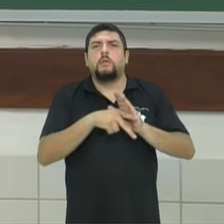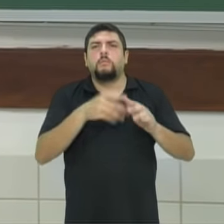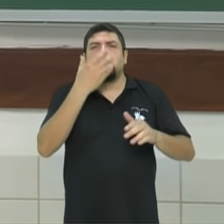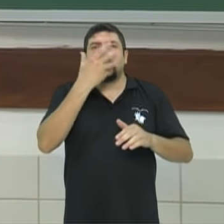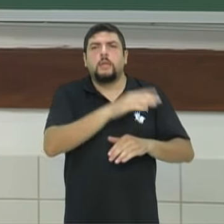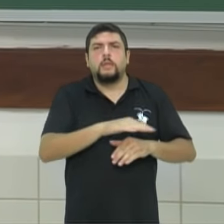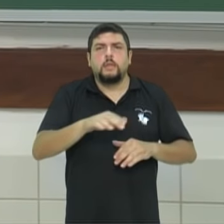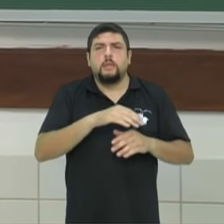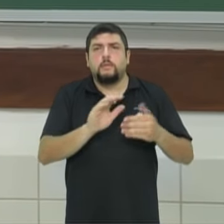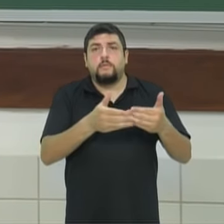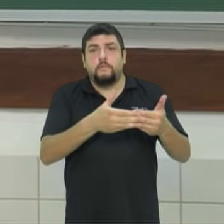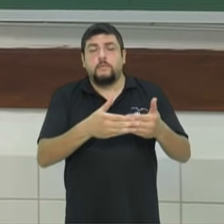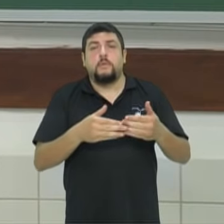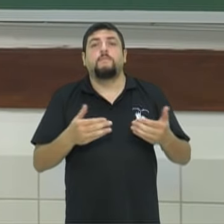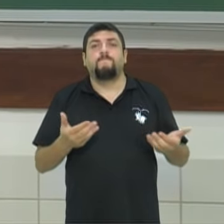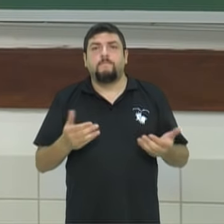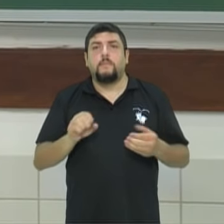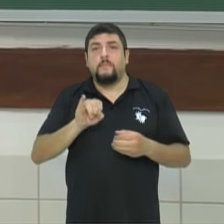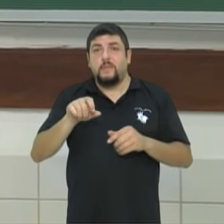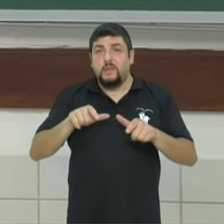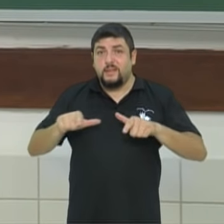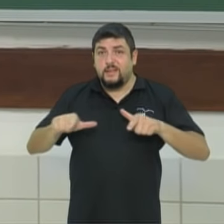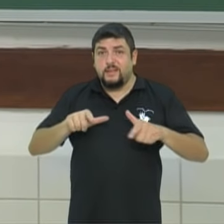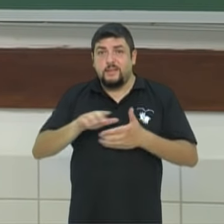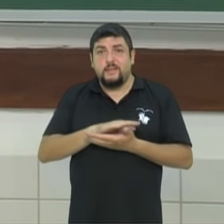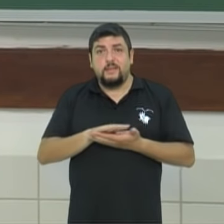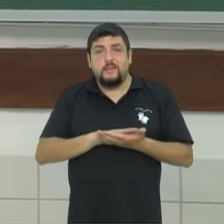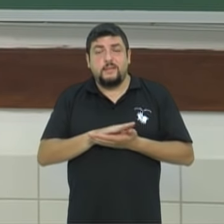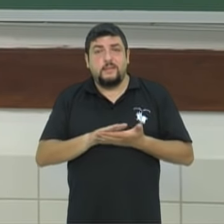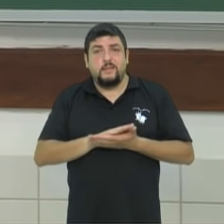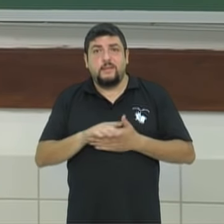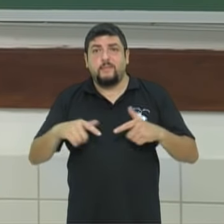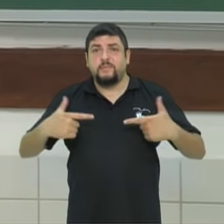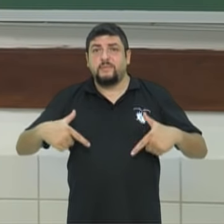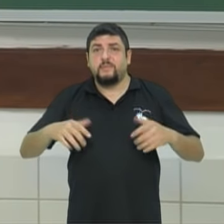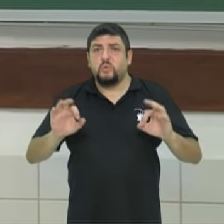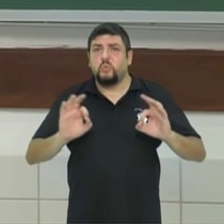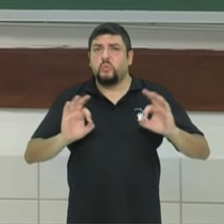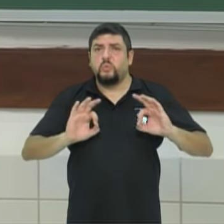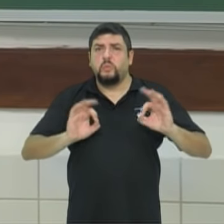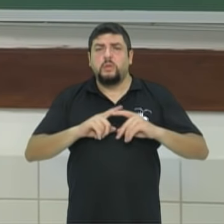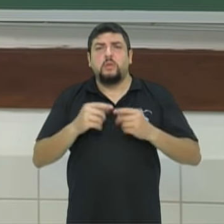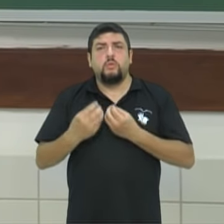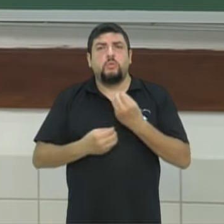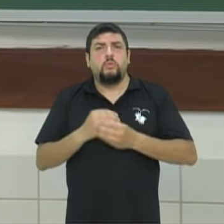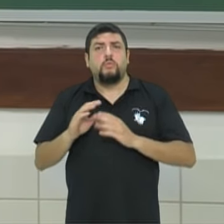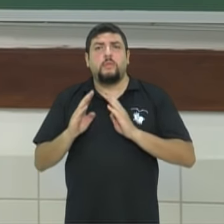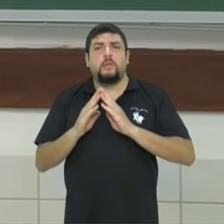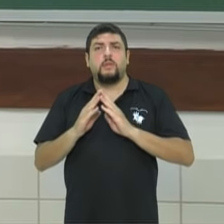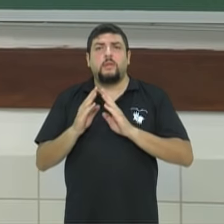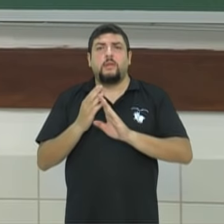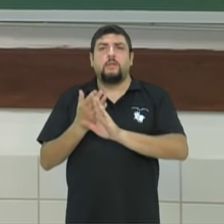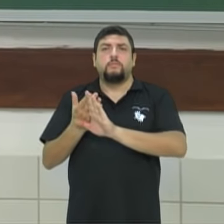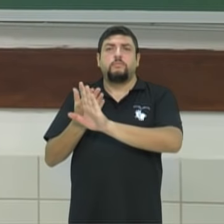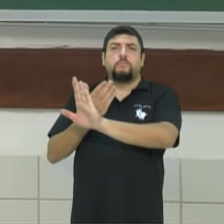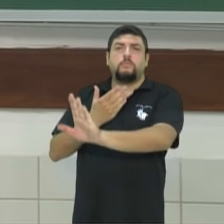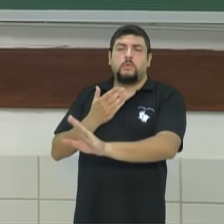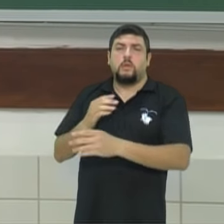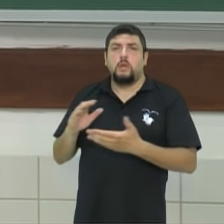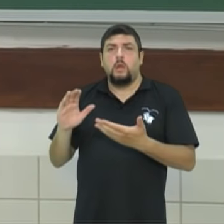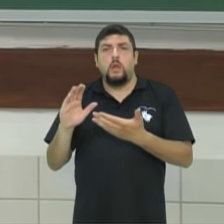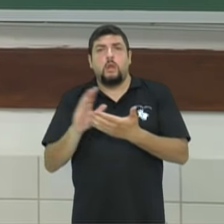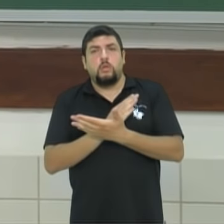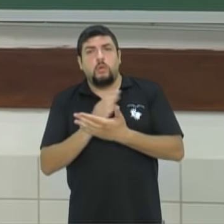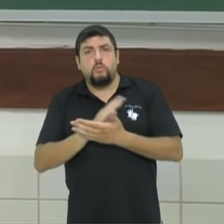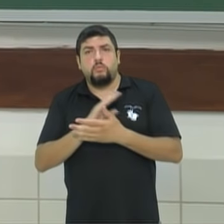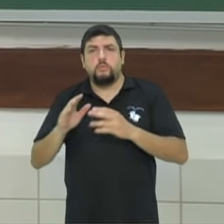né, do trabalho. Se o trabalho não é possível exercê-lo de forma remota, fazer o trabalho em casa, muitas acabaram saindo dos